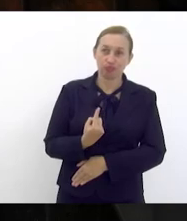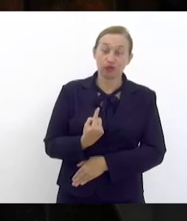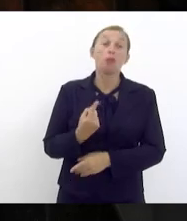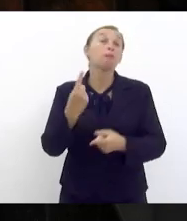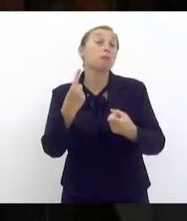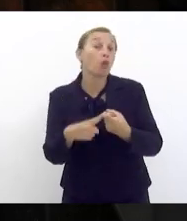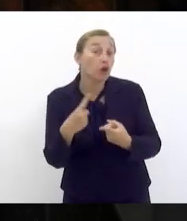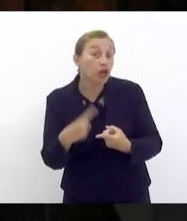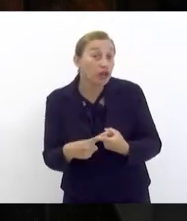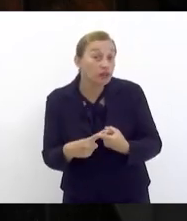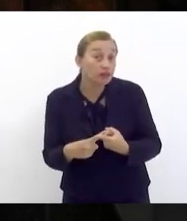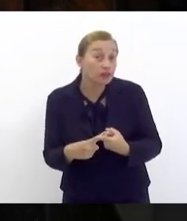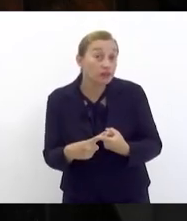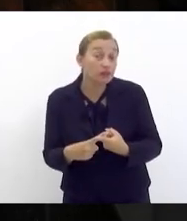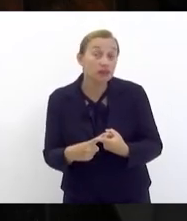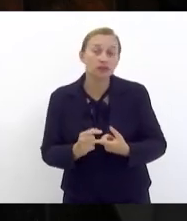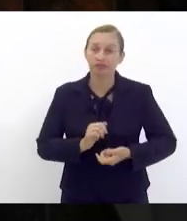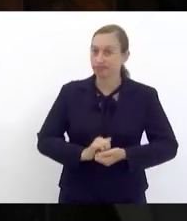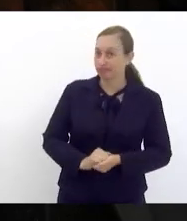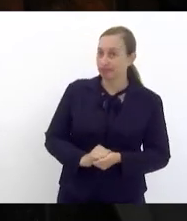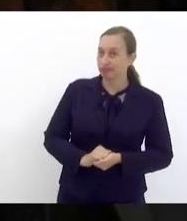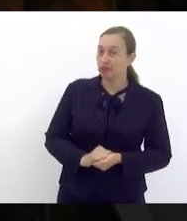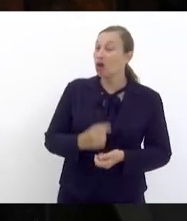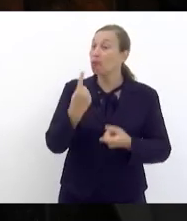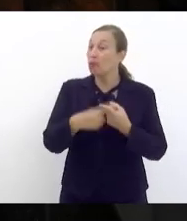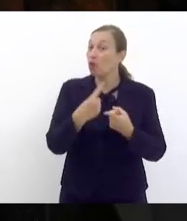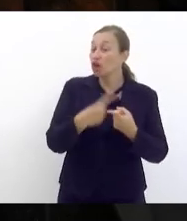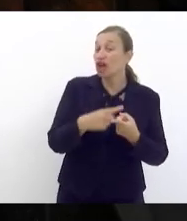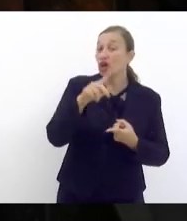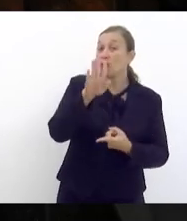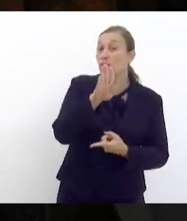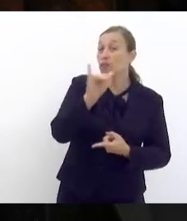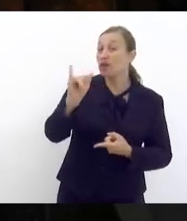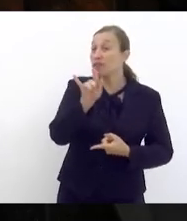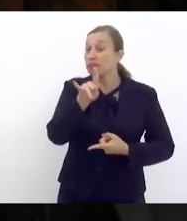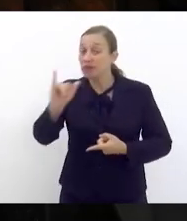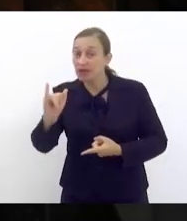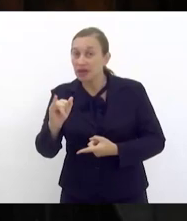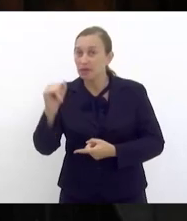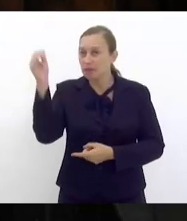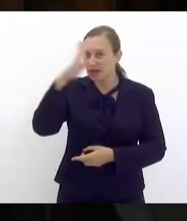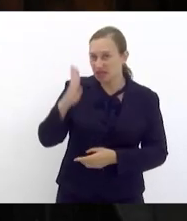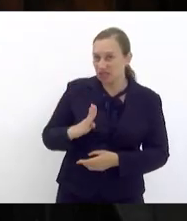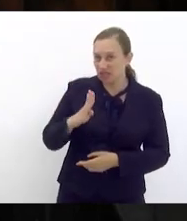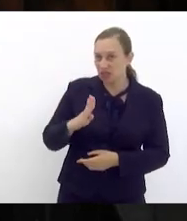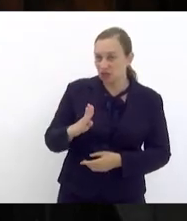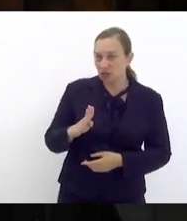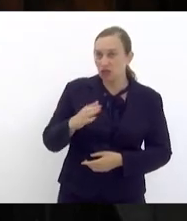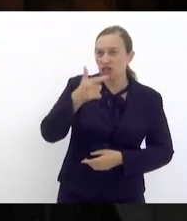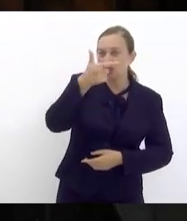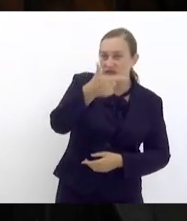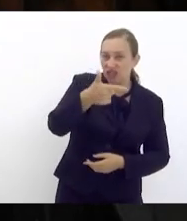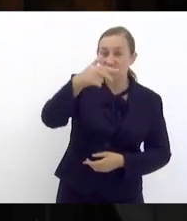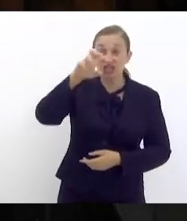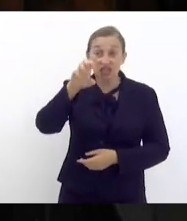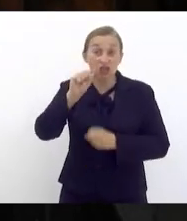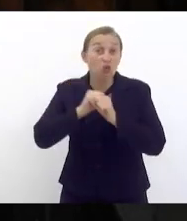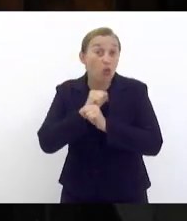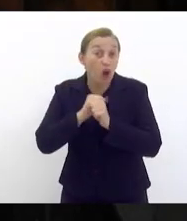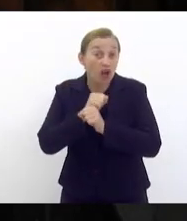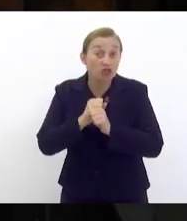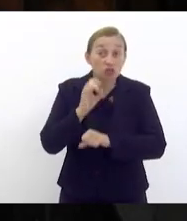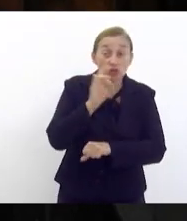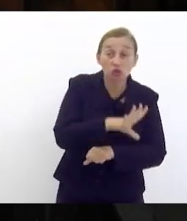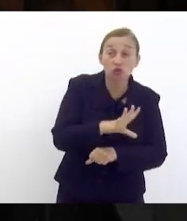quê? Porque o PIB brasileiro, nos últimos 25 anos,